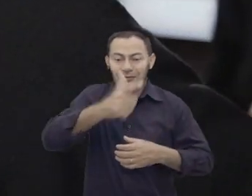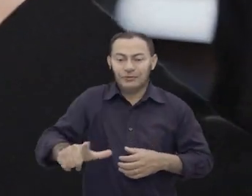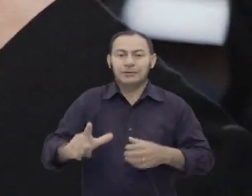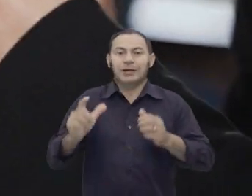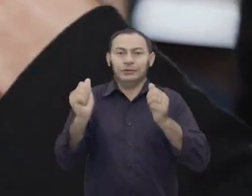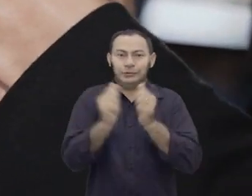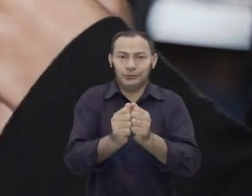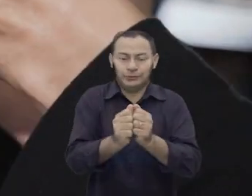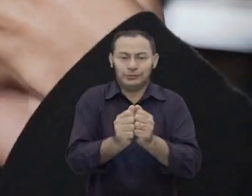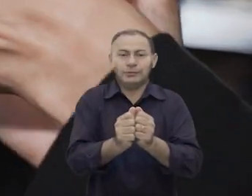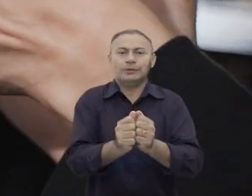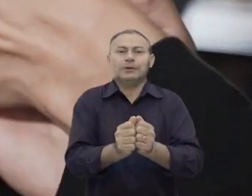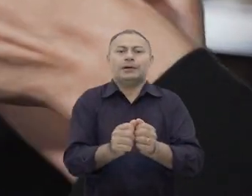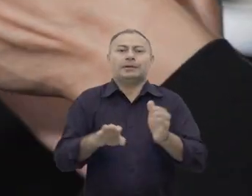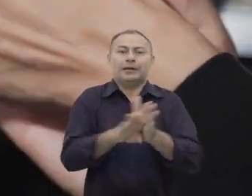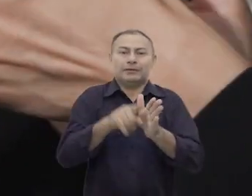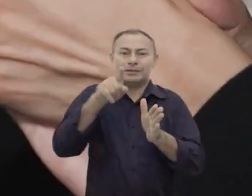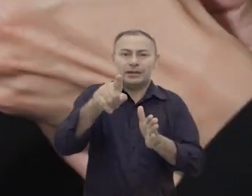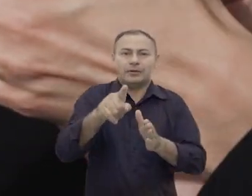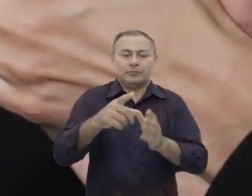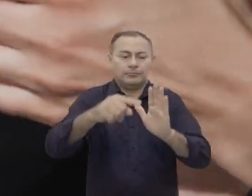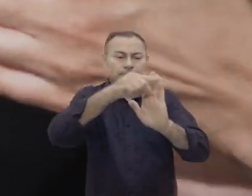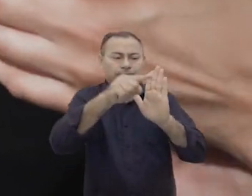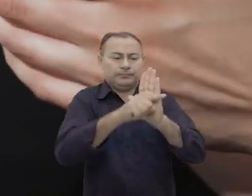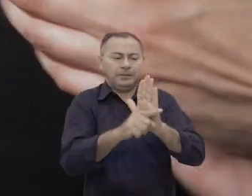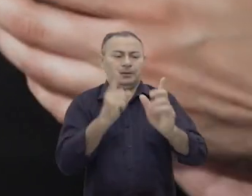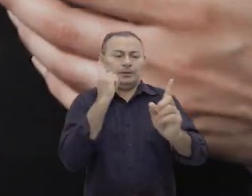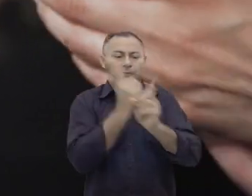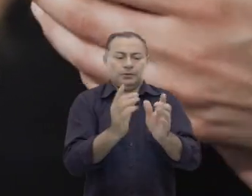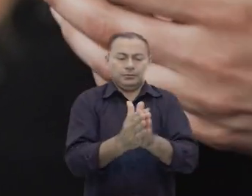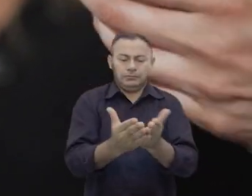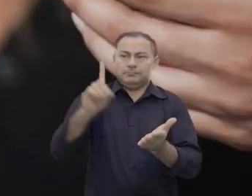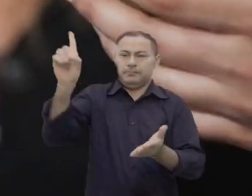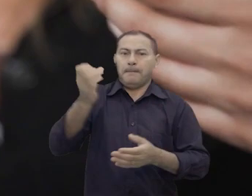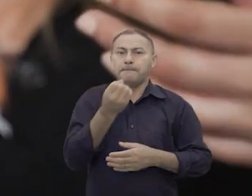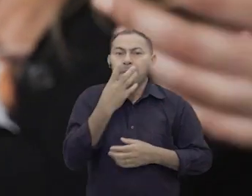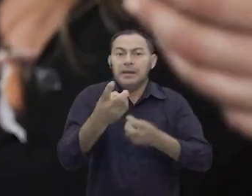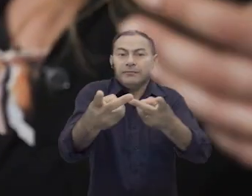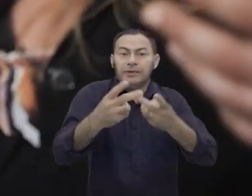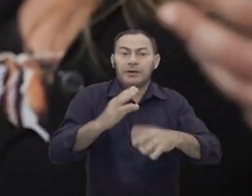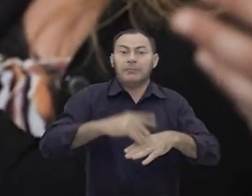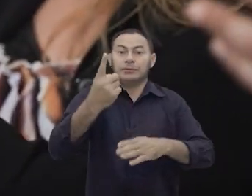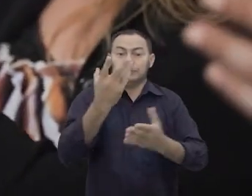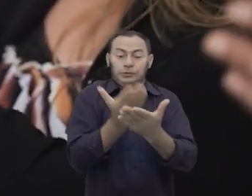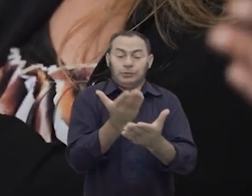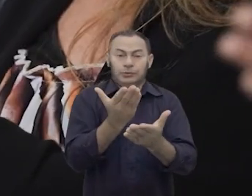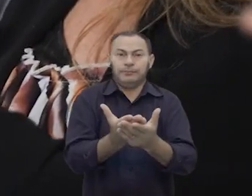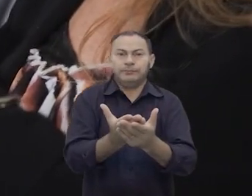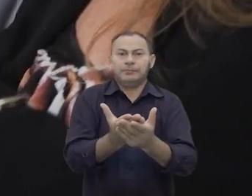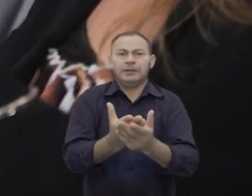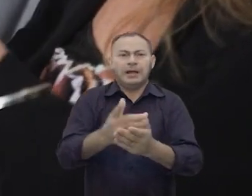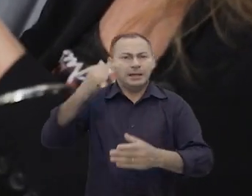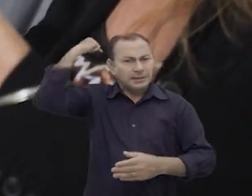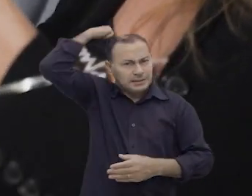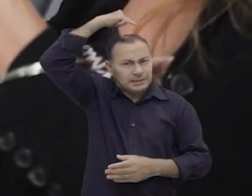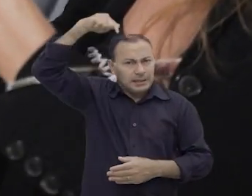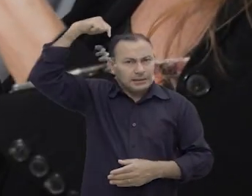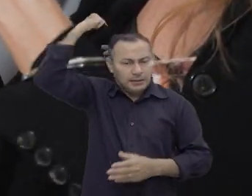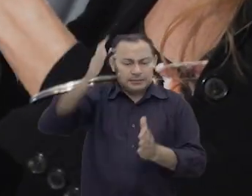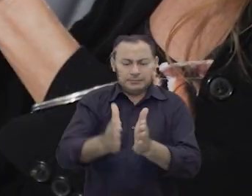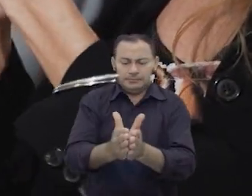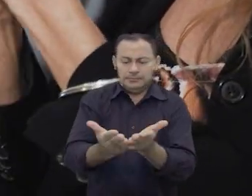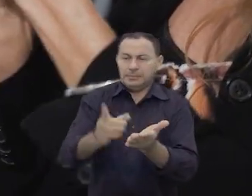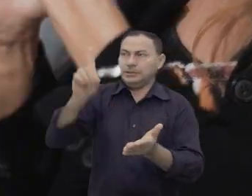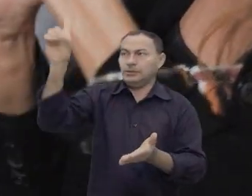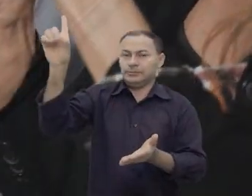Que alegria mais uma vez podermos estar chegando até você com o programa Encontro com a Palavra. Bem-vindo, bem-vindo a mais um estudo da